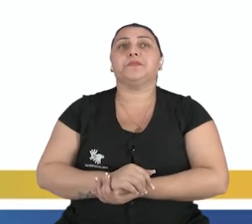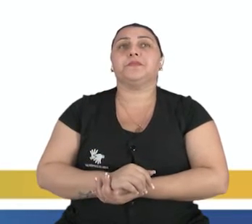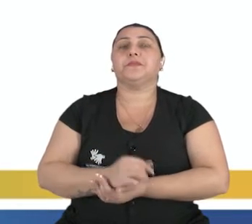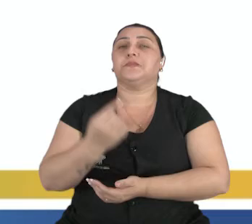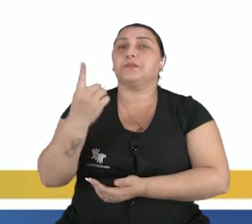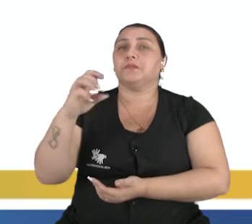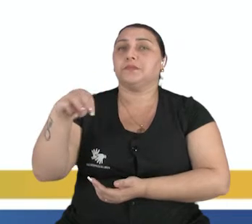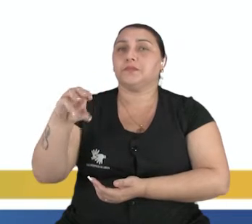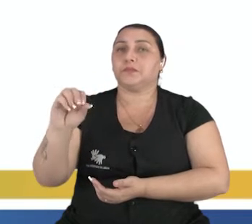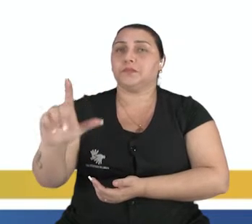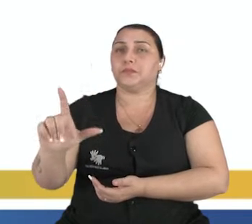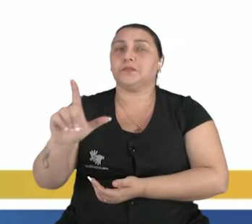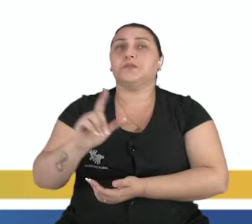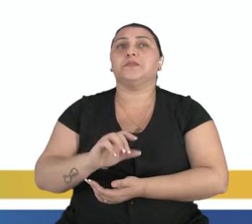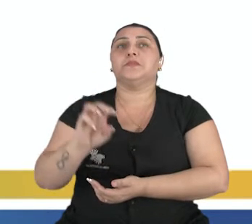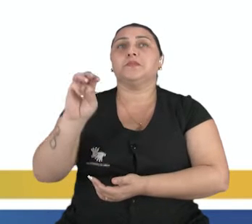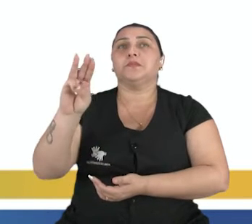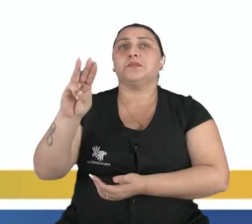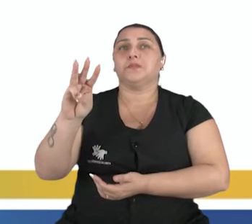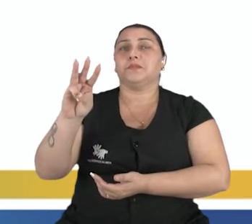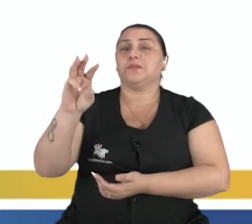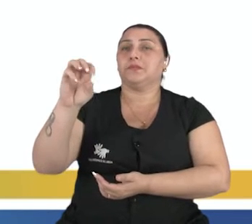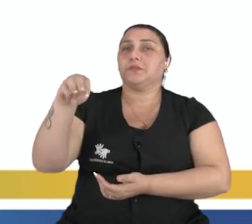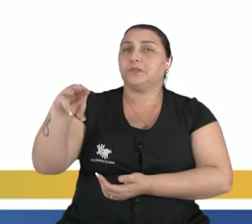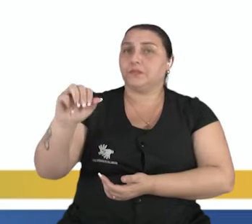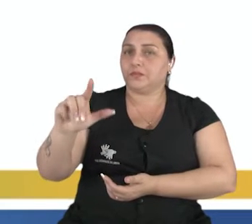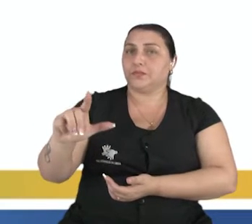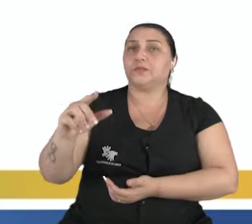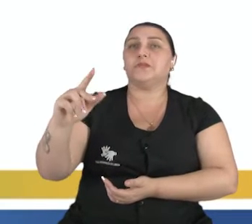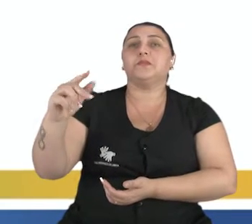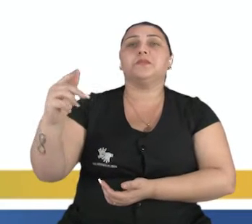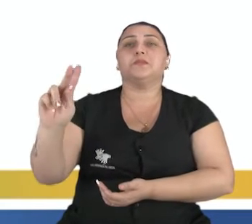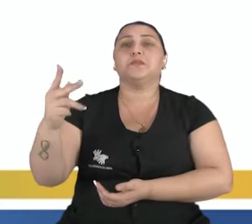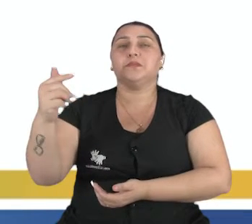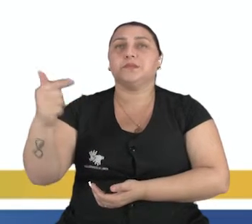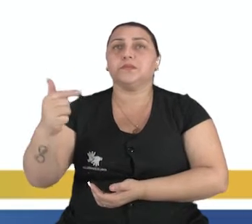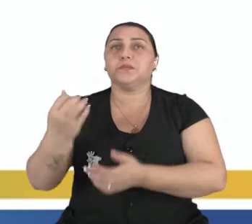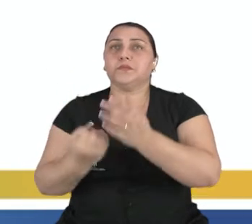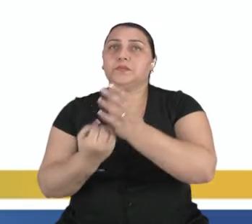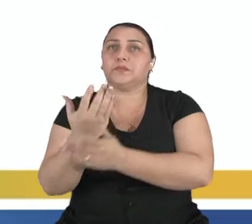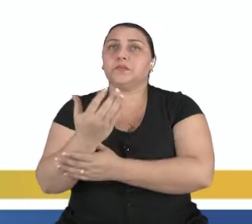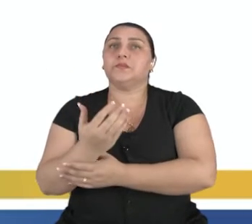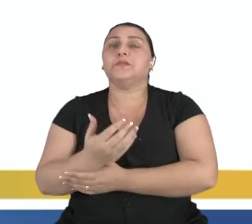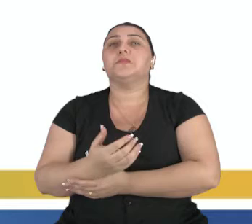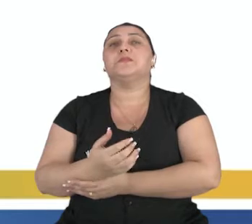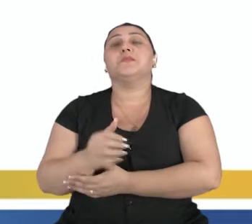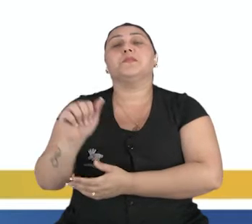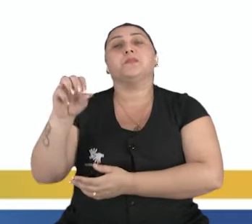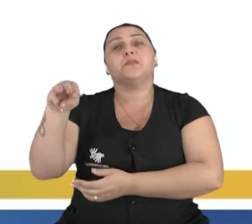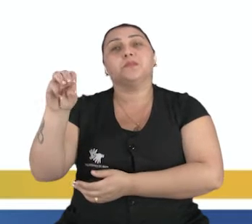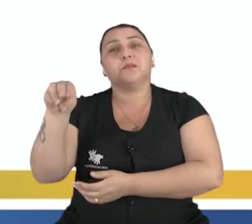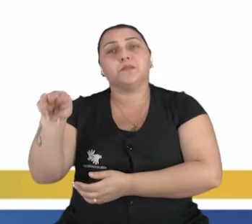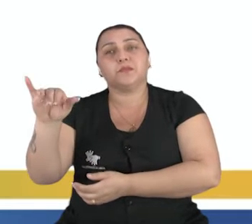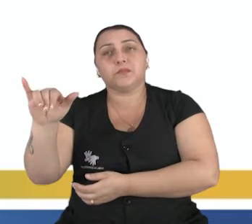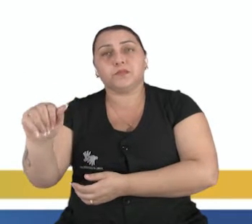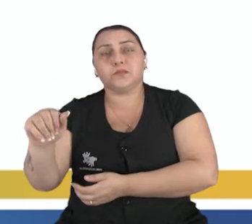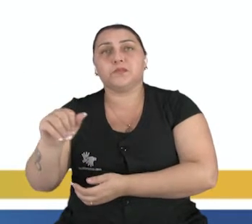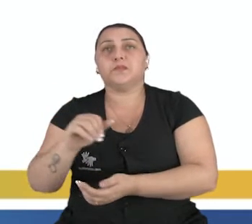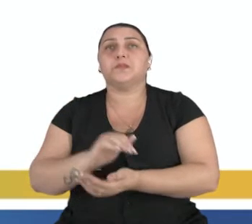ter 1 mol dessa molécula, 3 mols dessa molécula de H2, que vai produzir a amônia, né, no caso